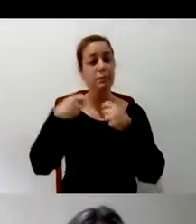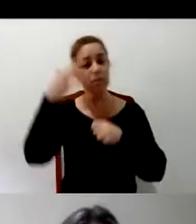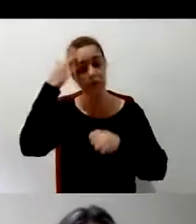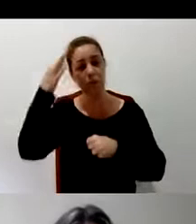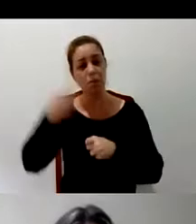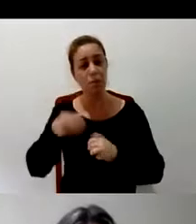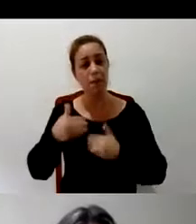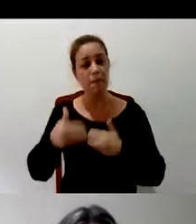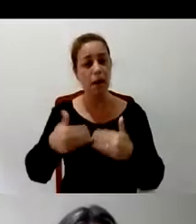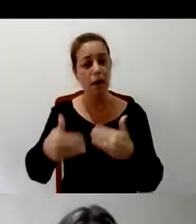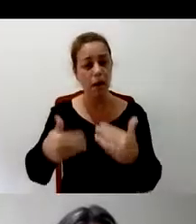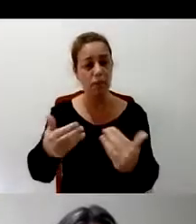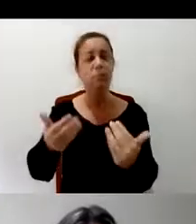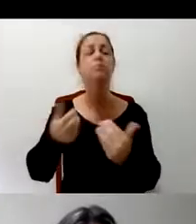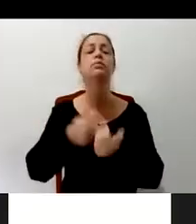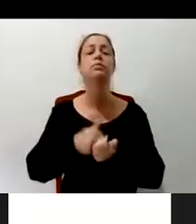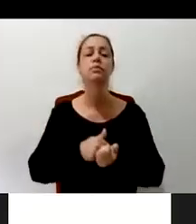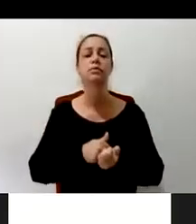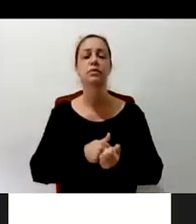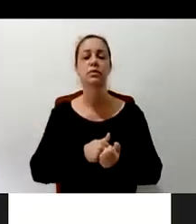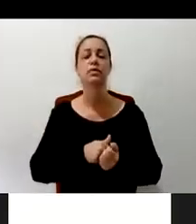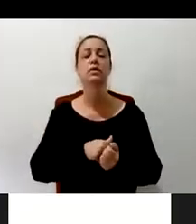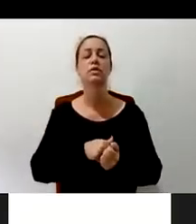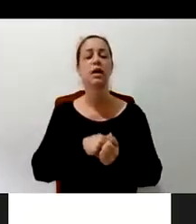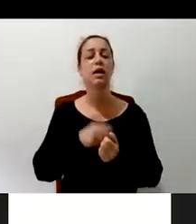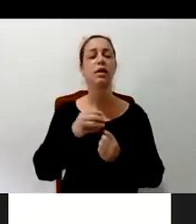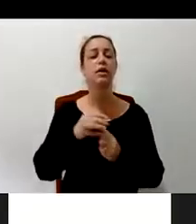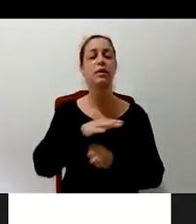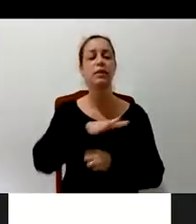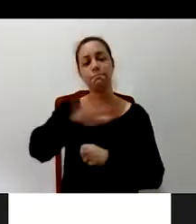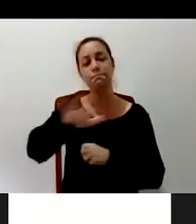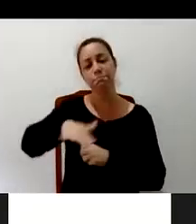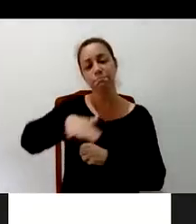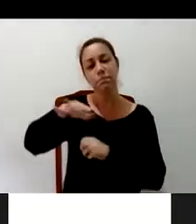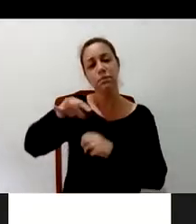avançar nessa abordagem das tecnologias digitais na sala de aula.